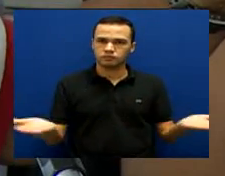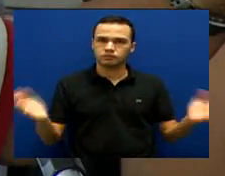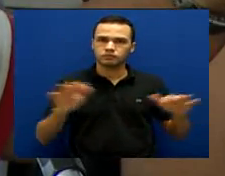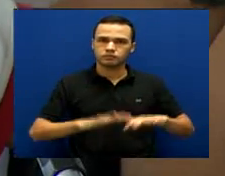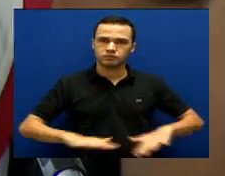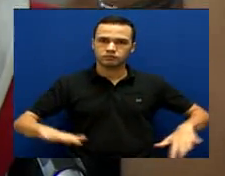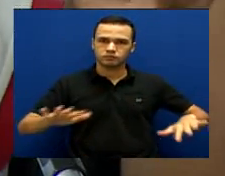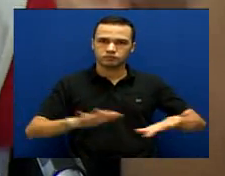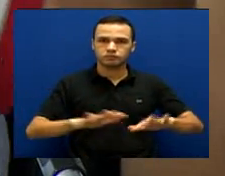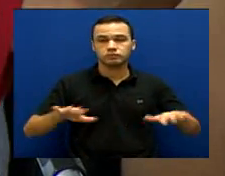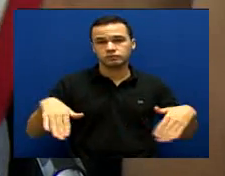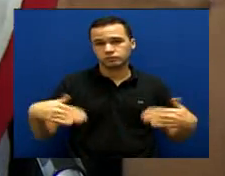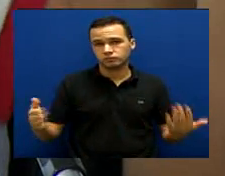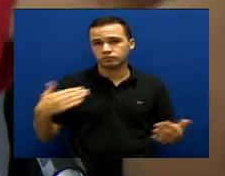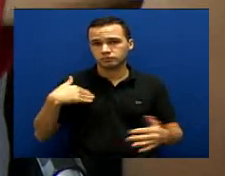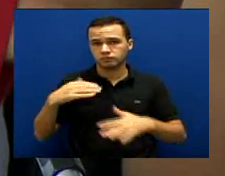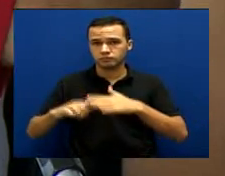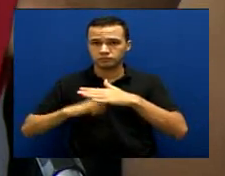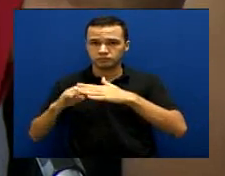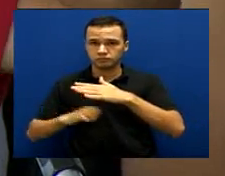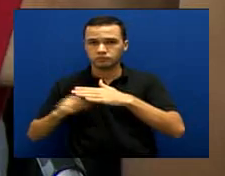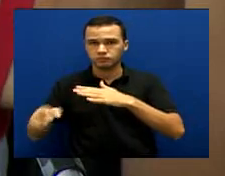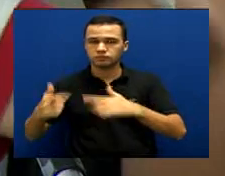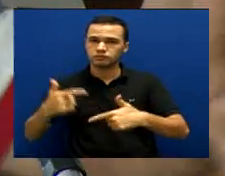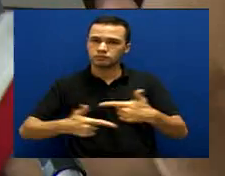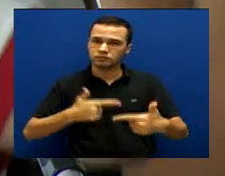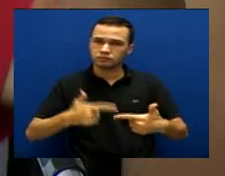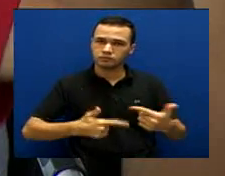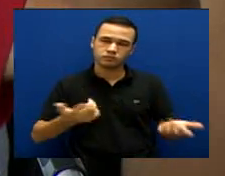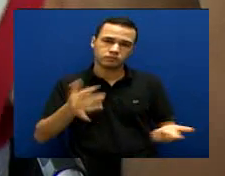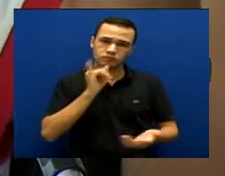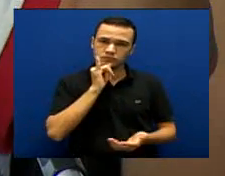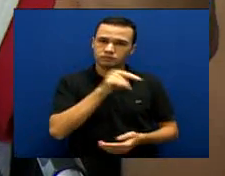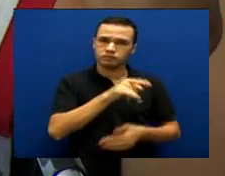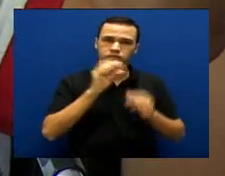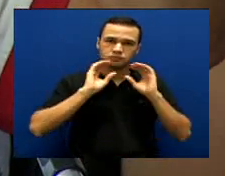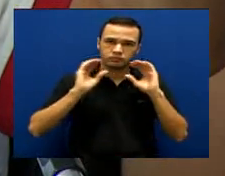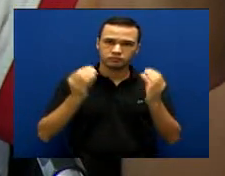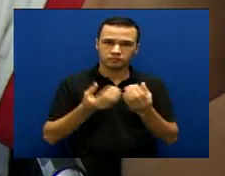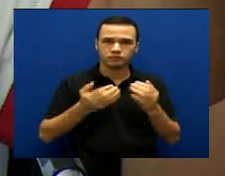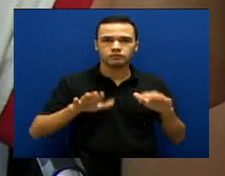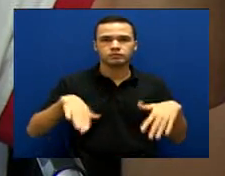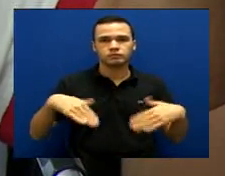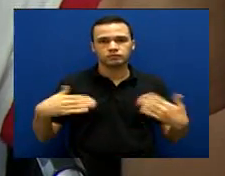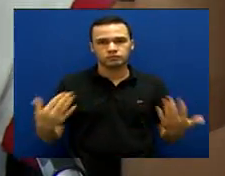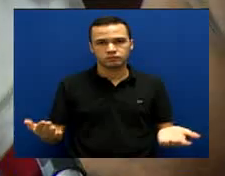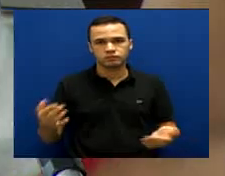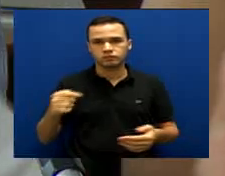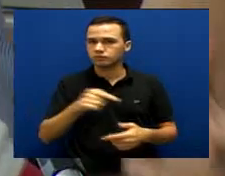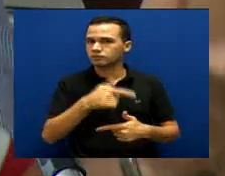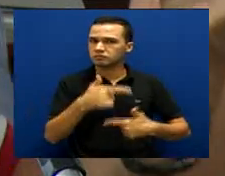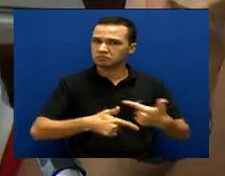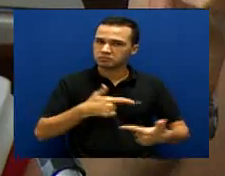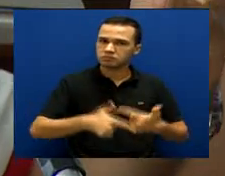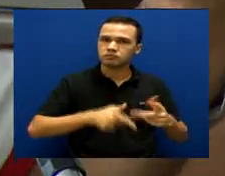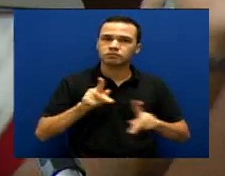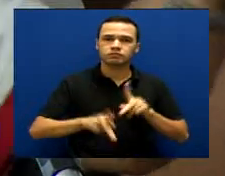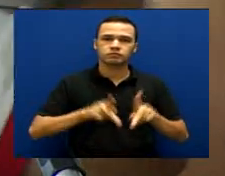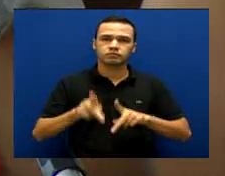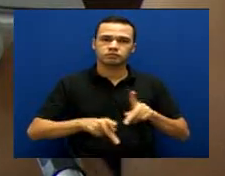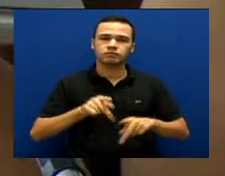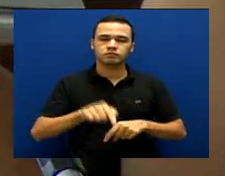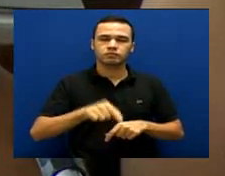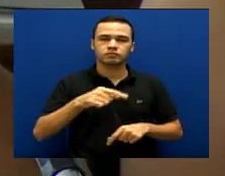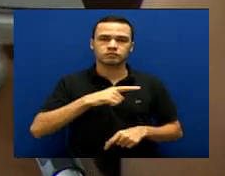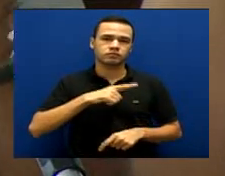e uma empresa que presta serviço a que a câmara de vereadores o funcionalismo público se